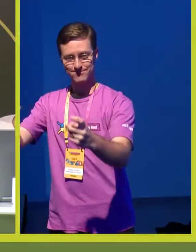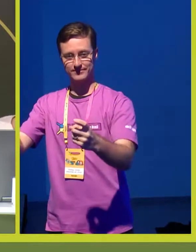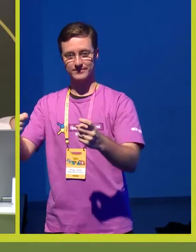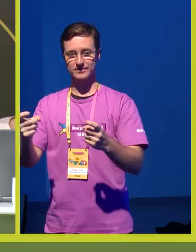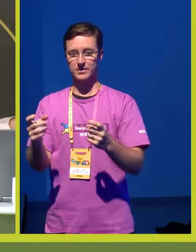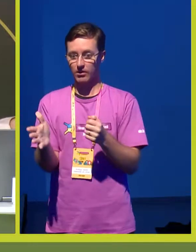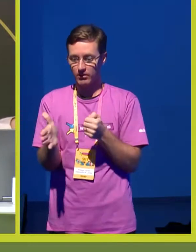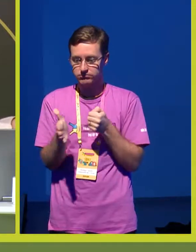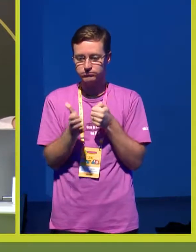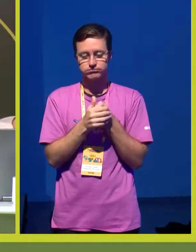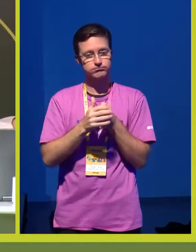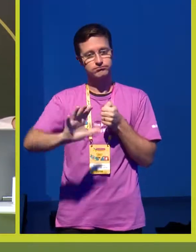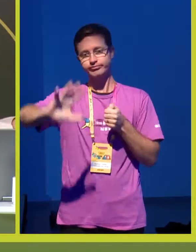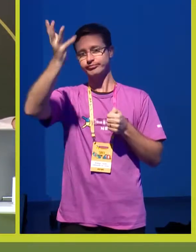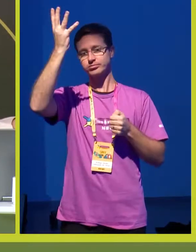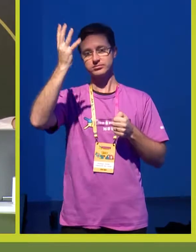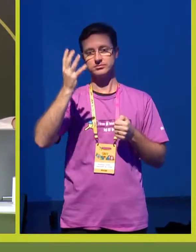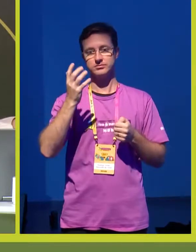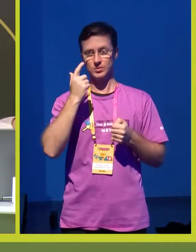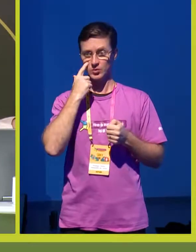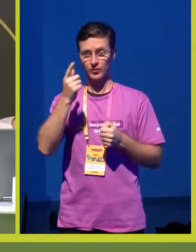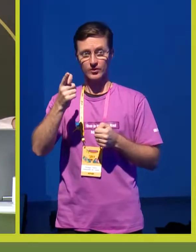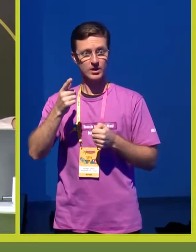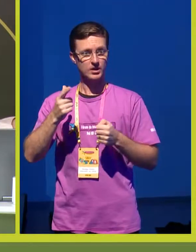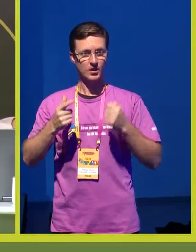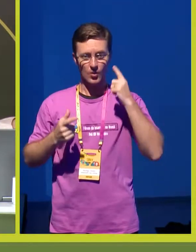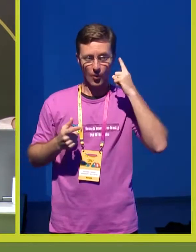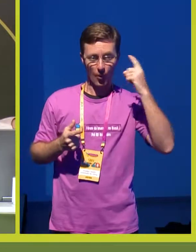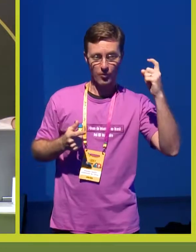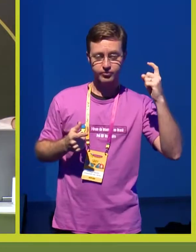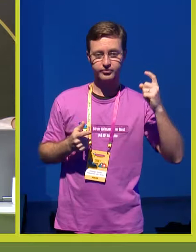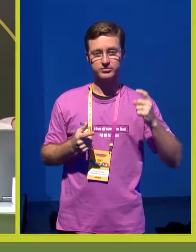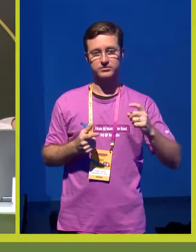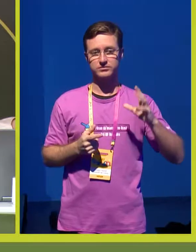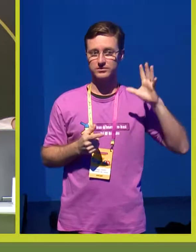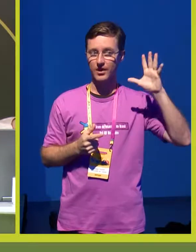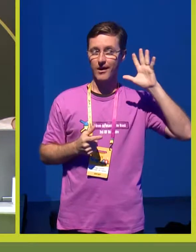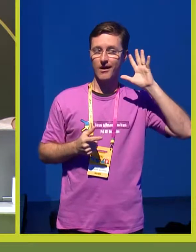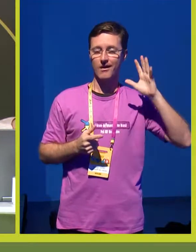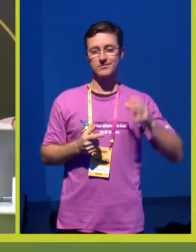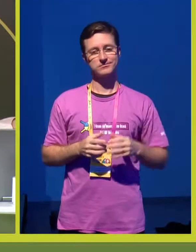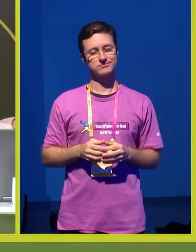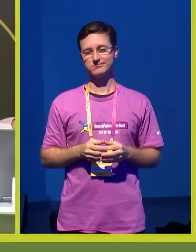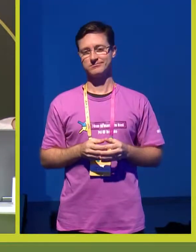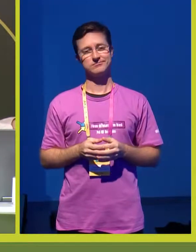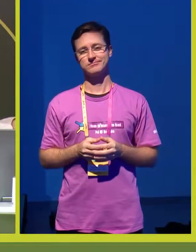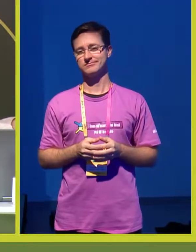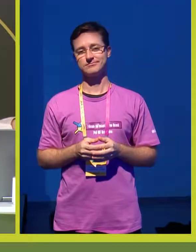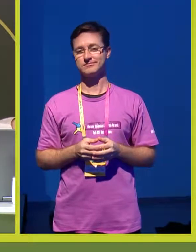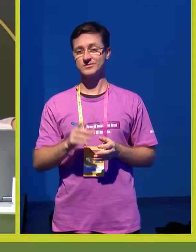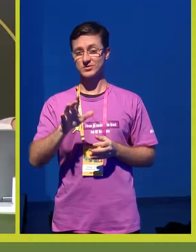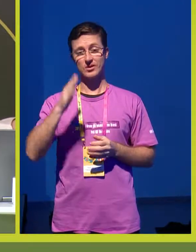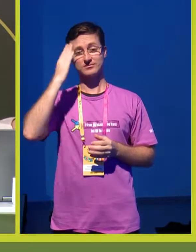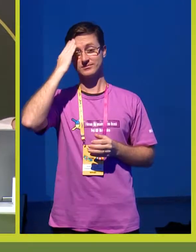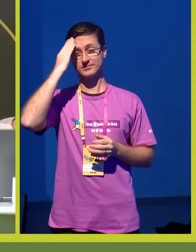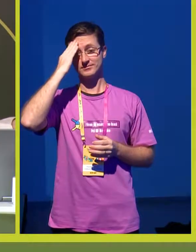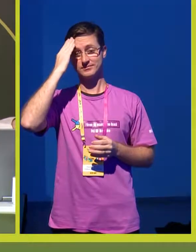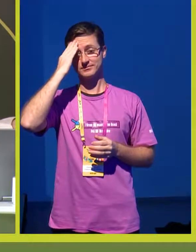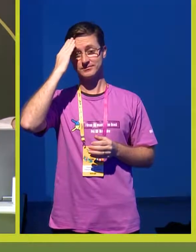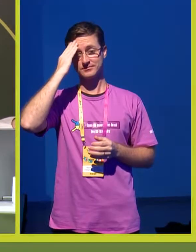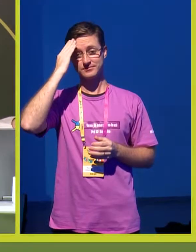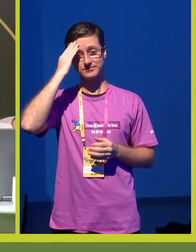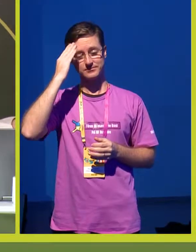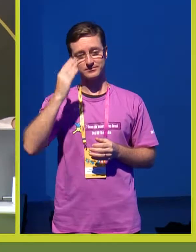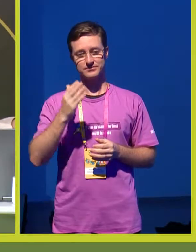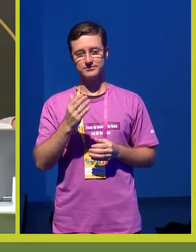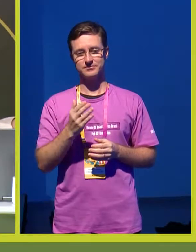surdina, nós quase nunca ouvimos falar da existência deles, todo mundo sempre soube, por exemplo, que